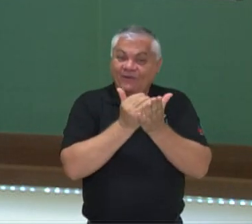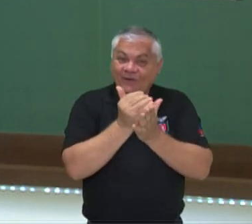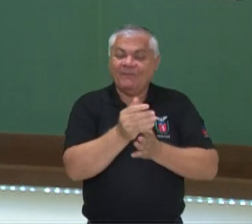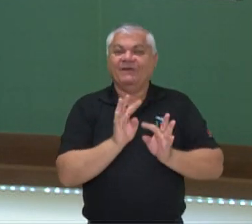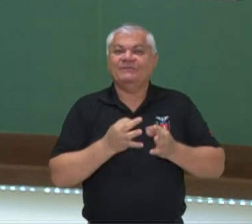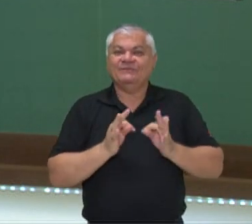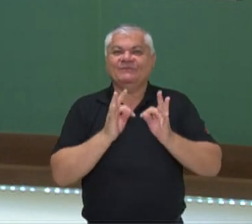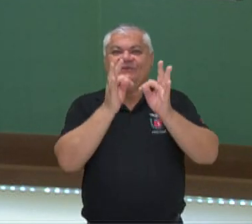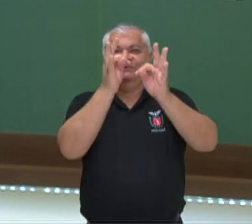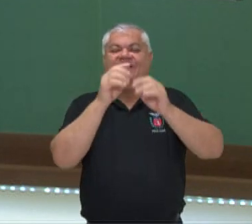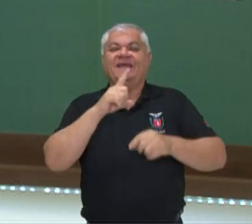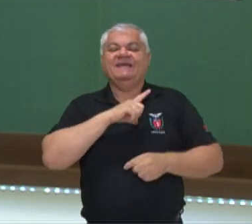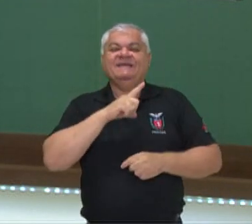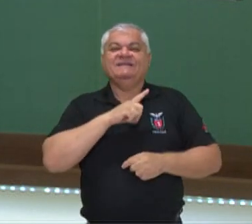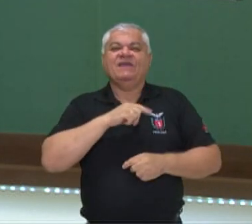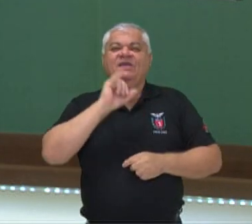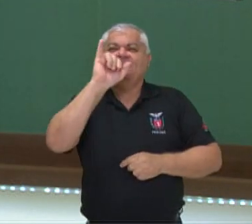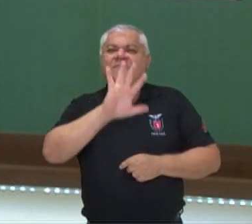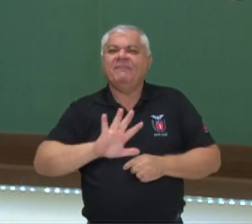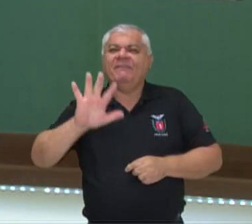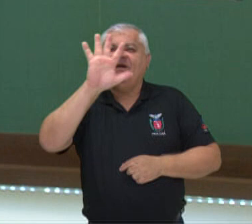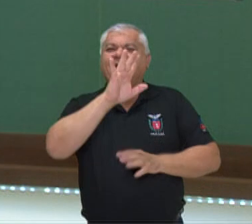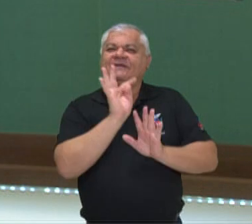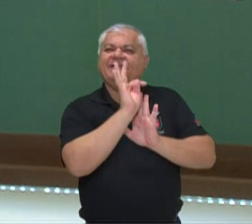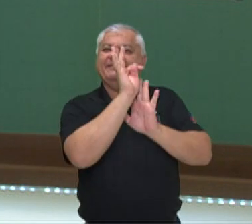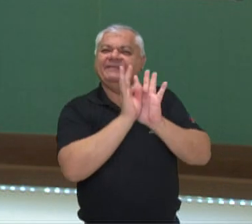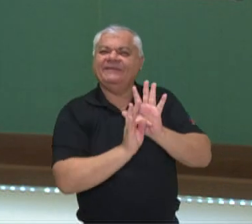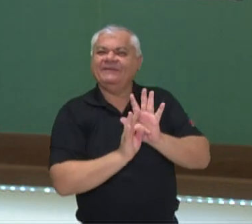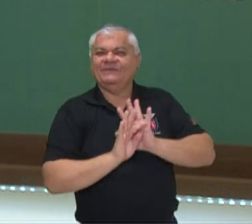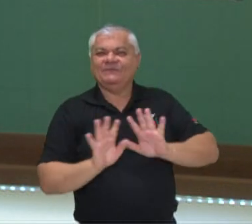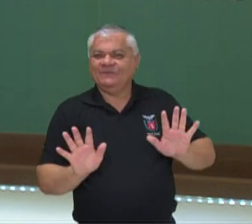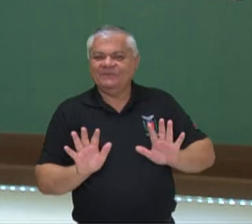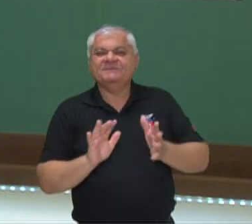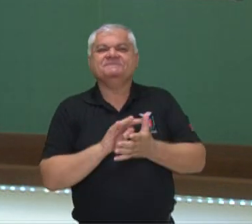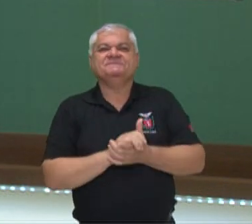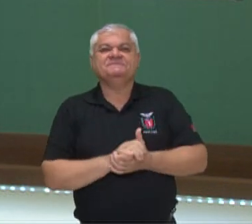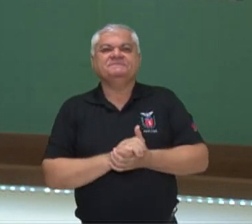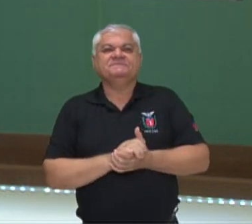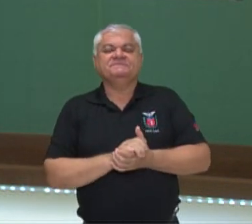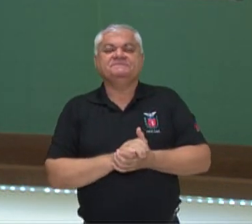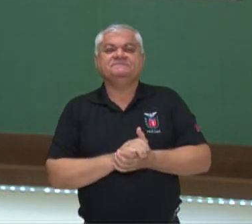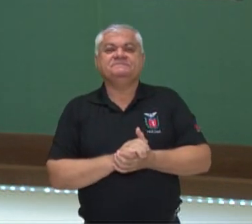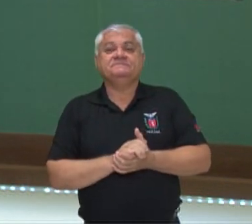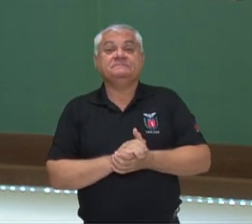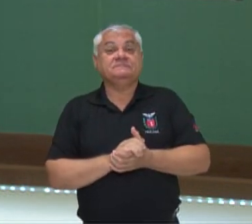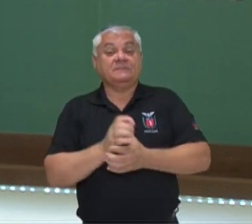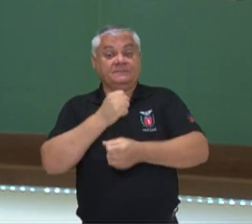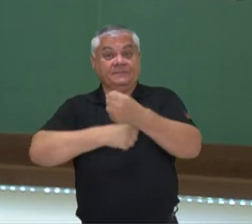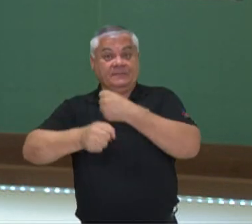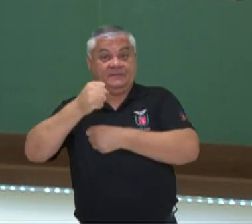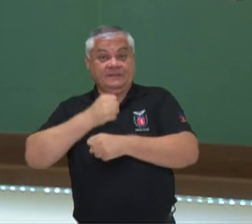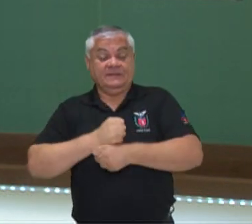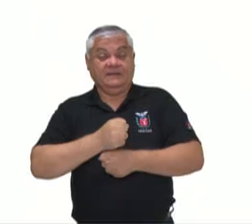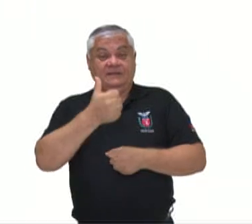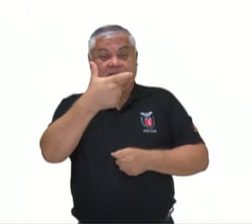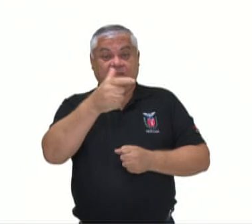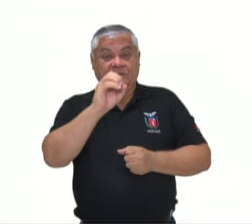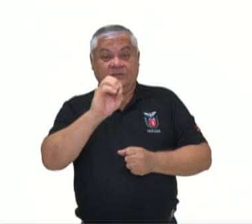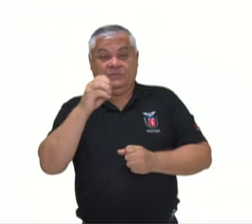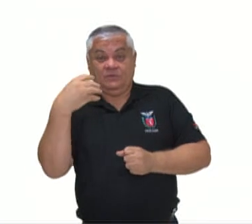muita imagem e textos baseado naquilo que estava acontecendo, tá? Em 2004, nos Jogos de